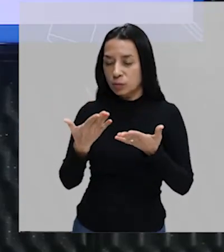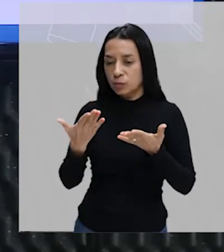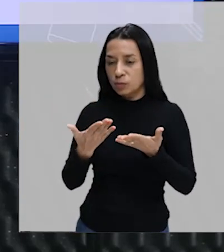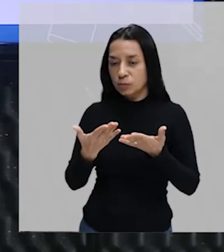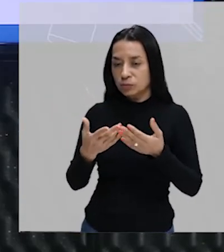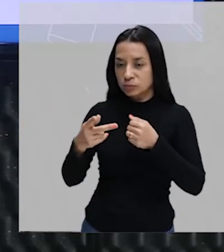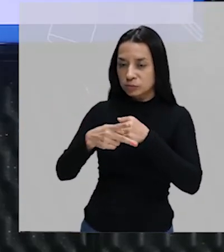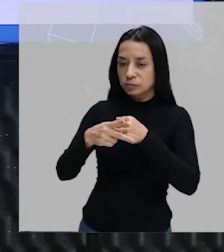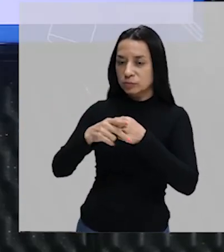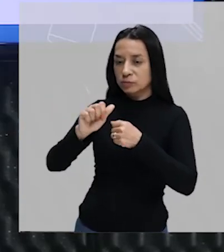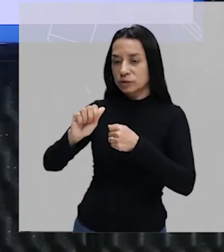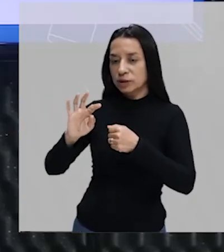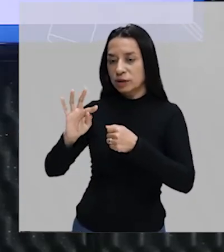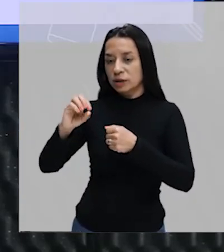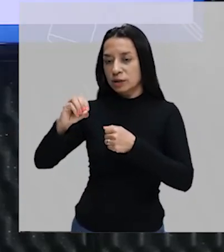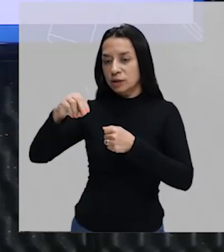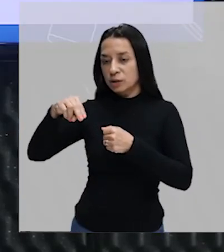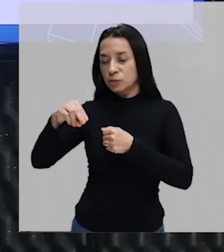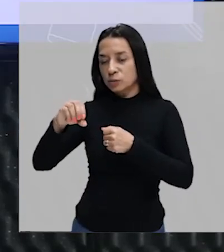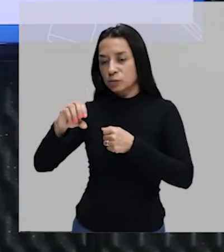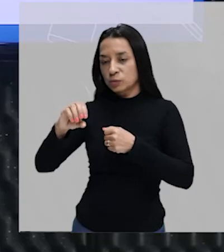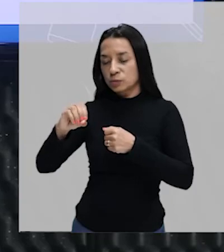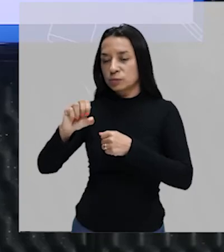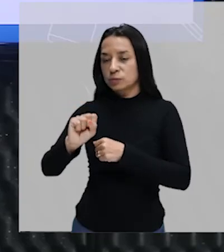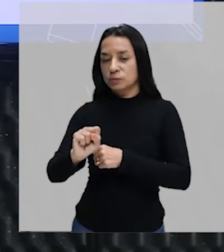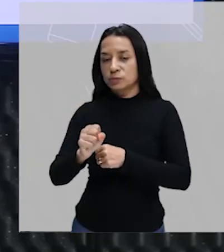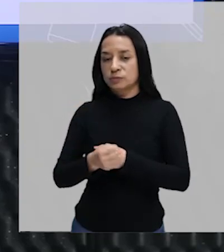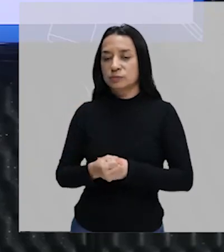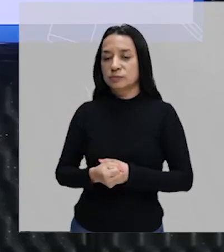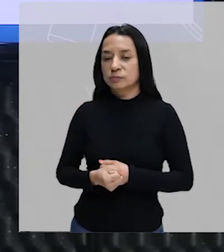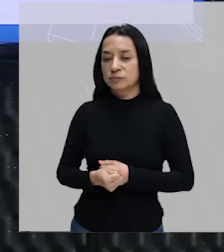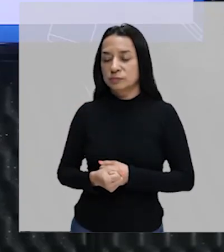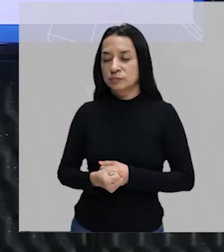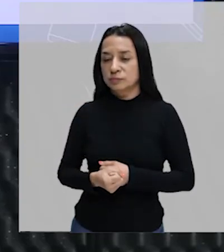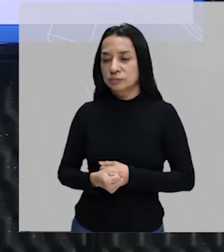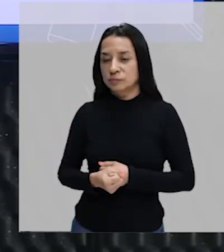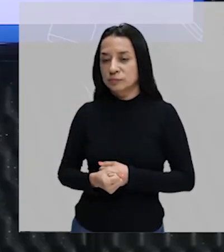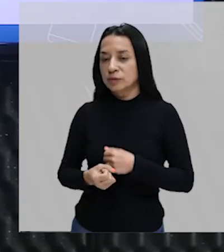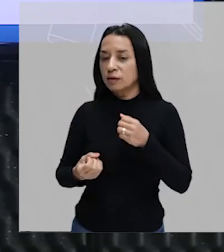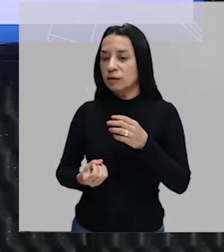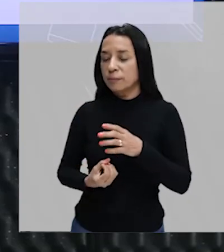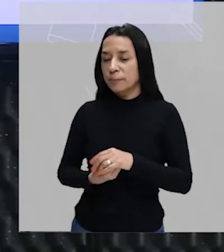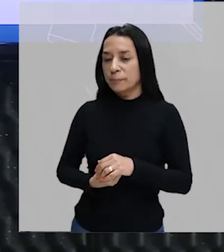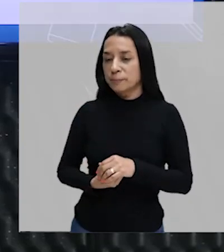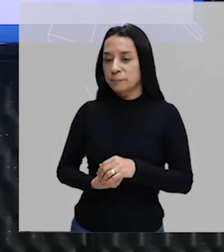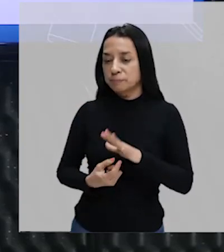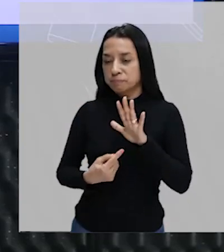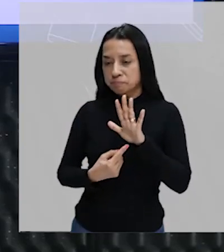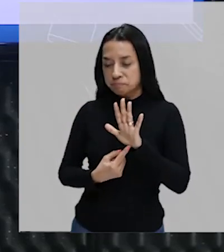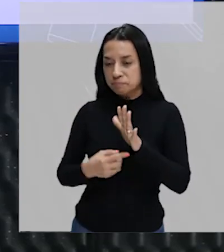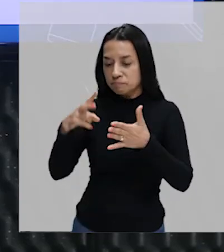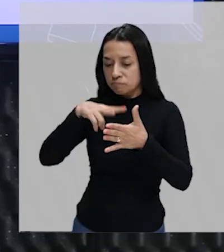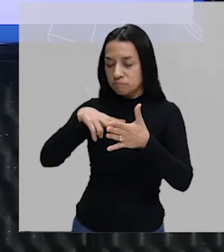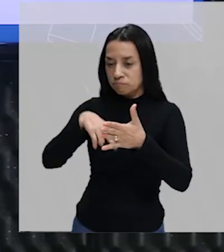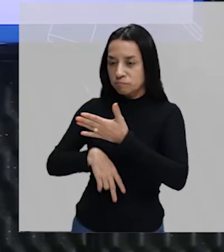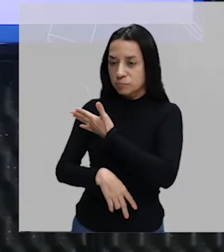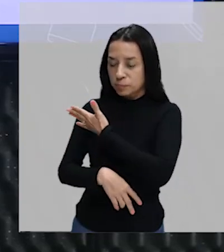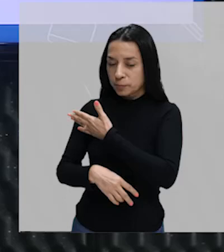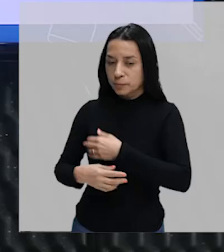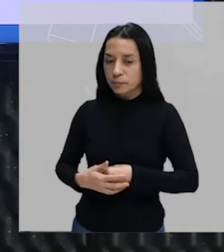dos pronomes átonos. Os pronomes átonos aparecem proclíticos, antepostos ao